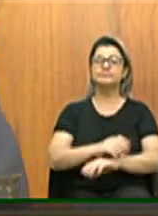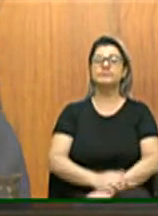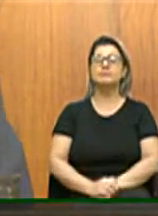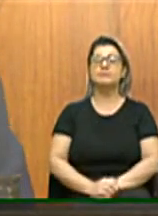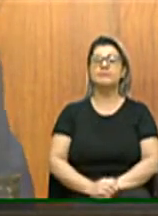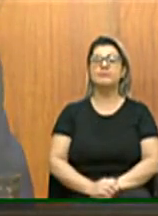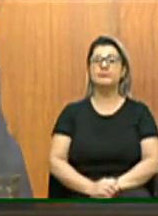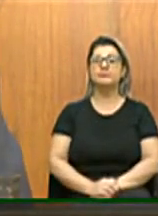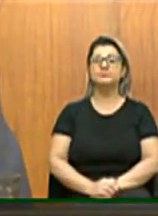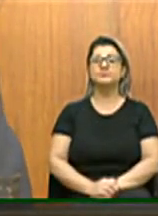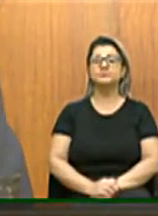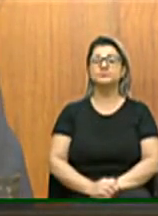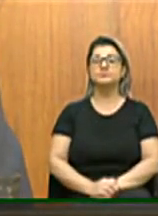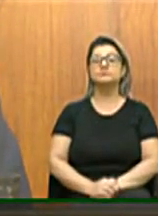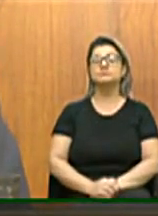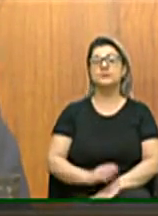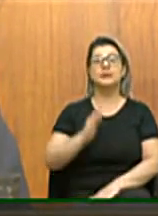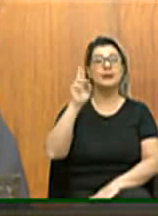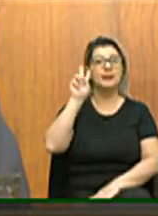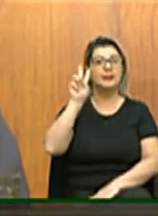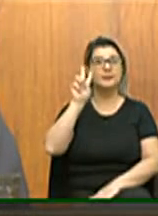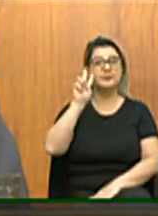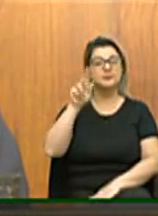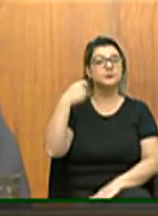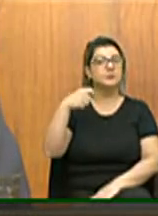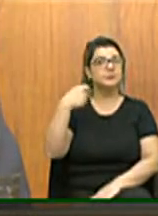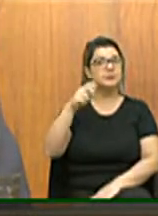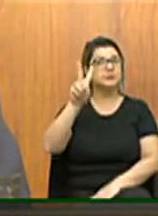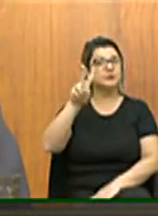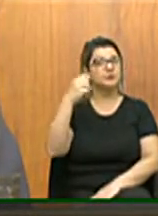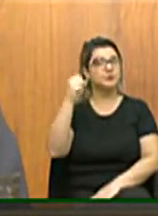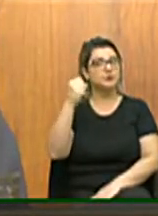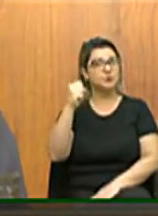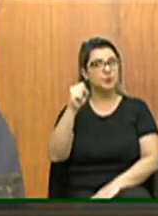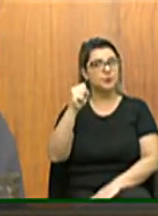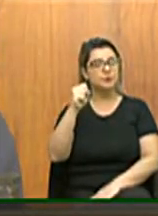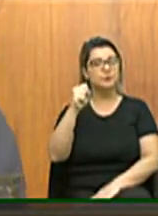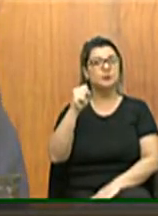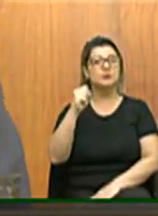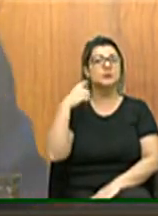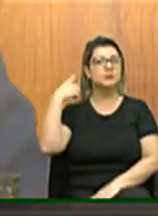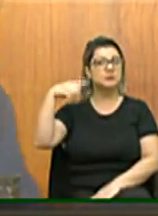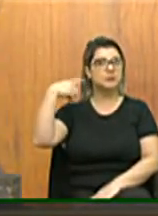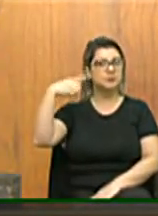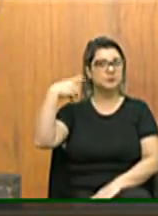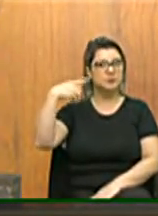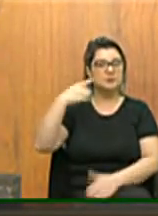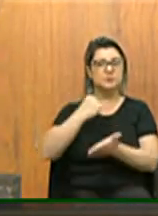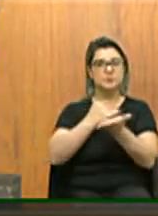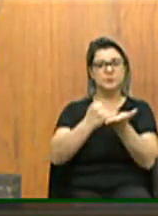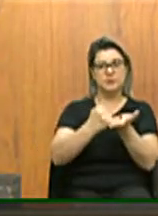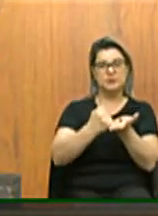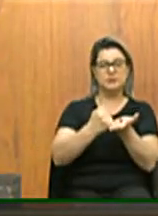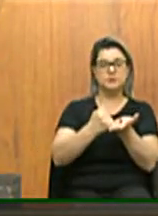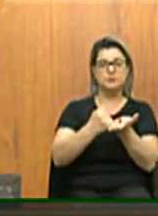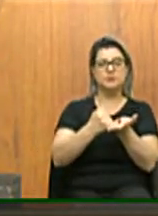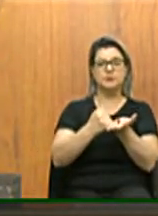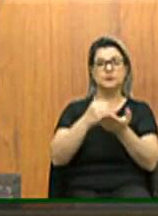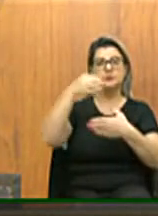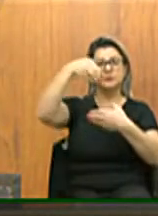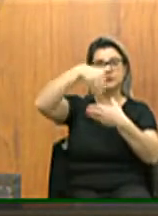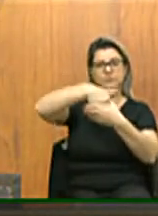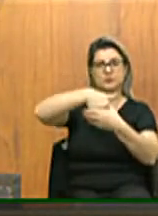que são necessários no mínimo 28 deputados presentes para darmos início ao período de votação. Vamos, então,